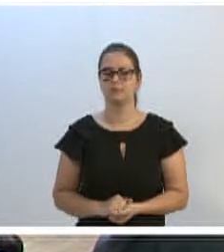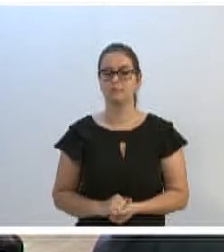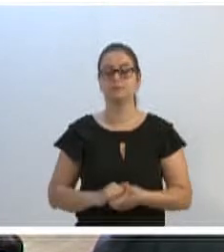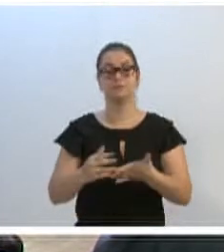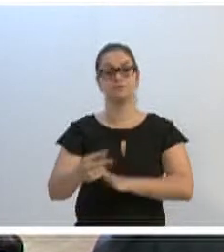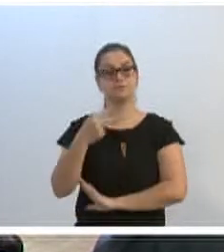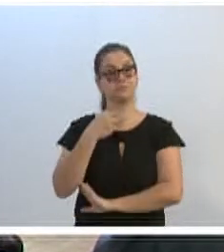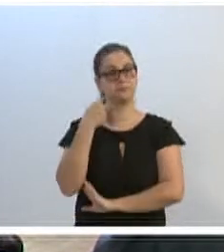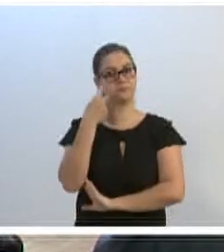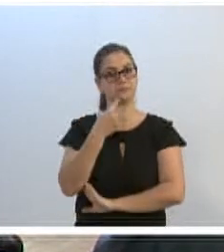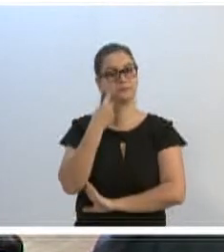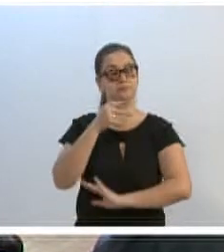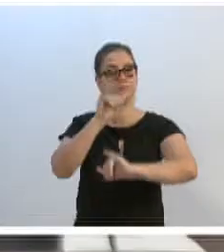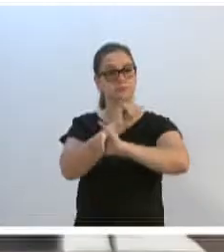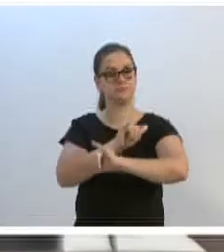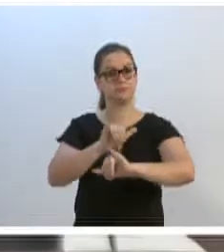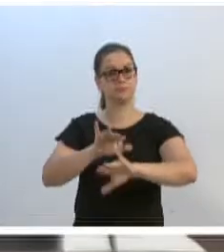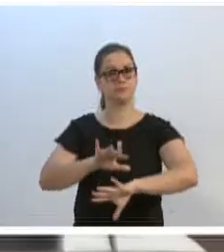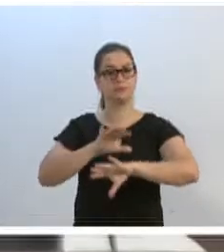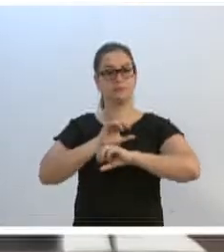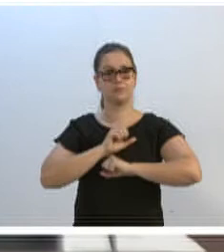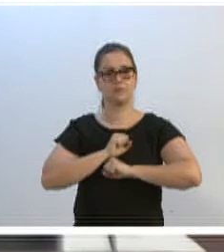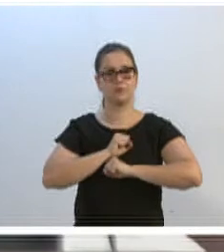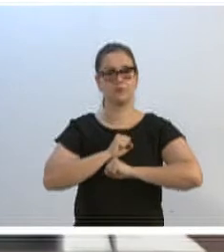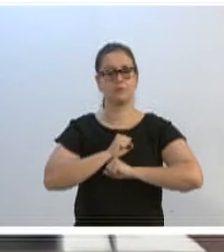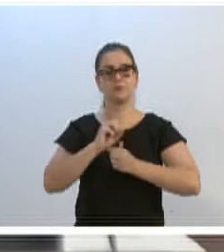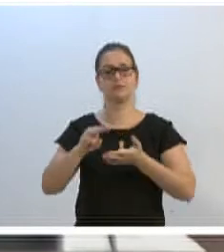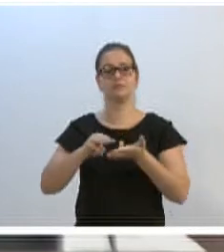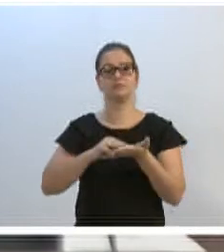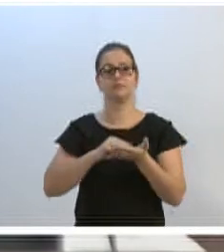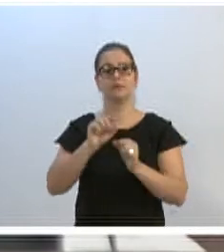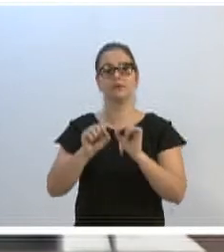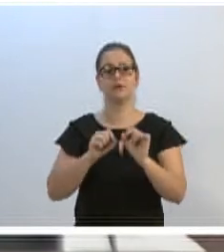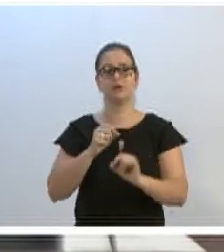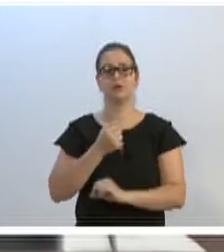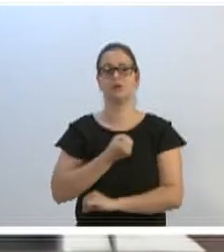Senhores vereadores, comunico o recebimento das mensagens número